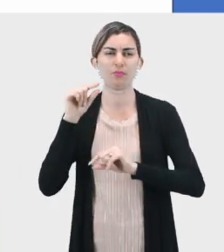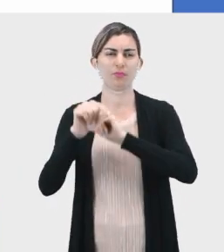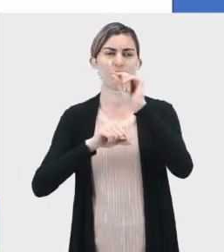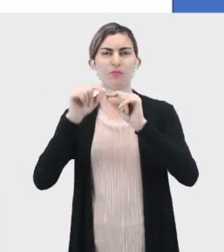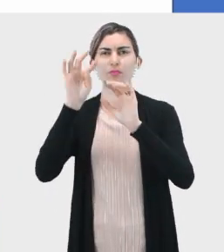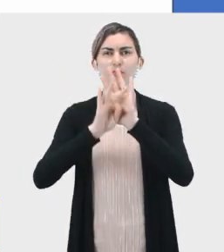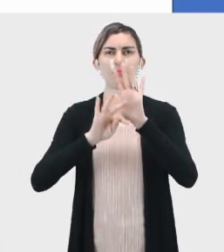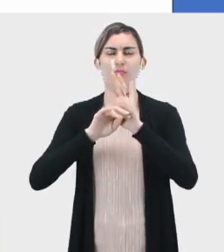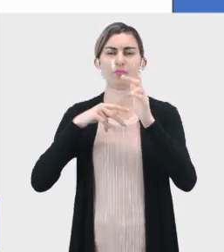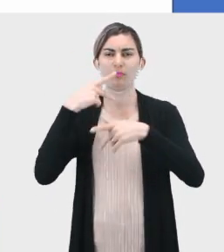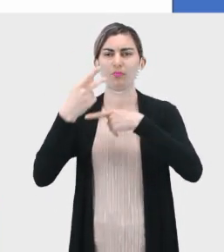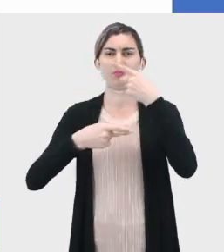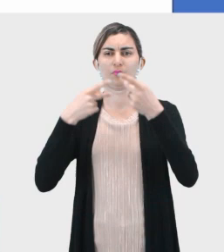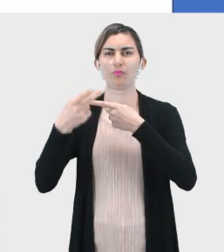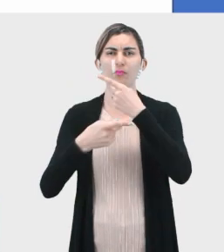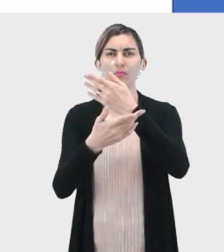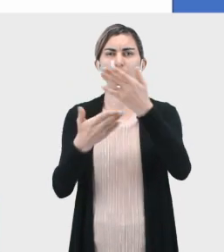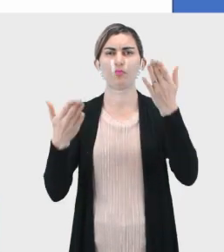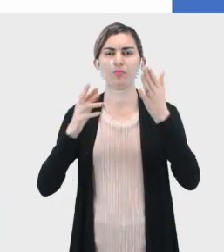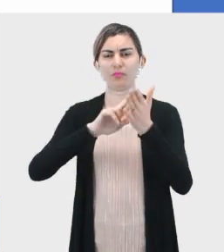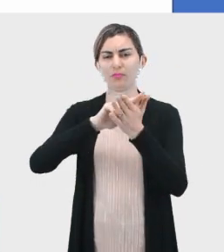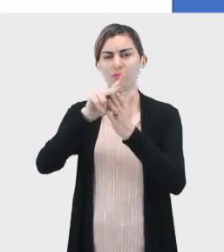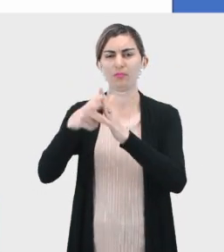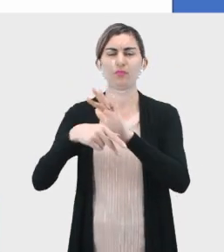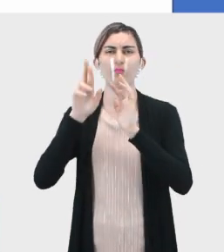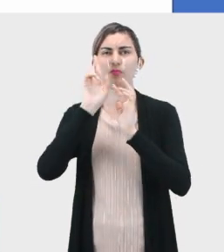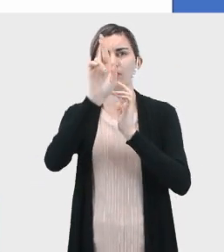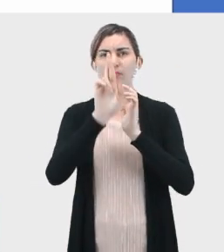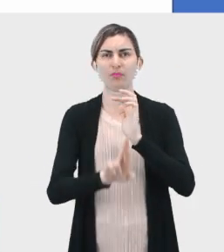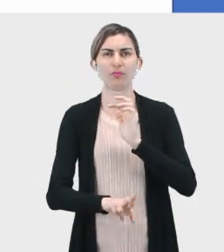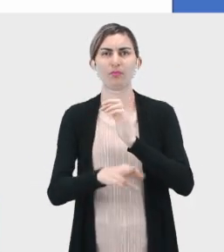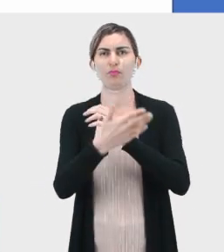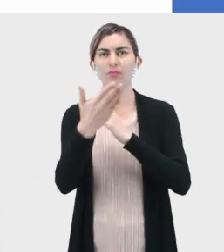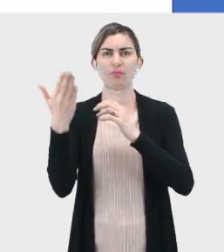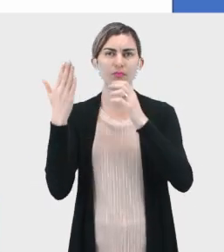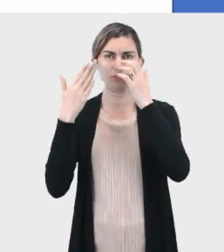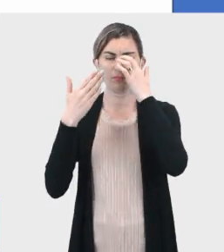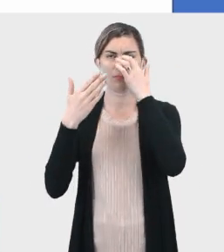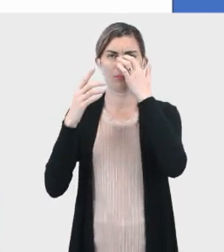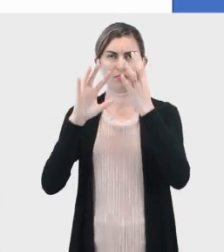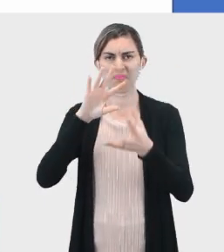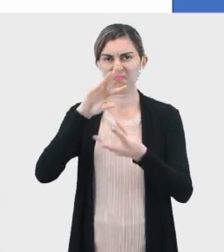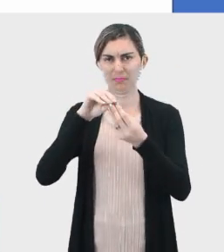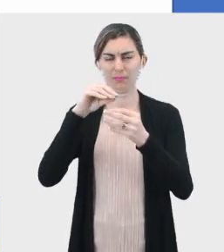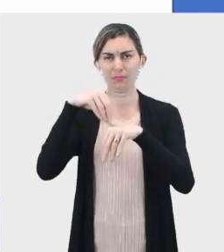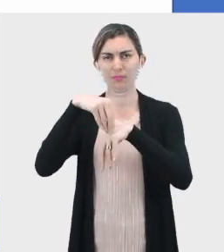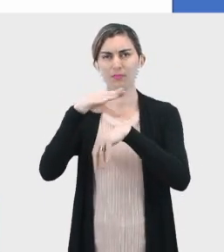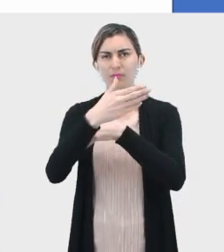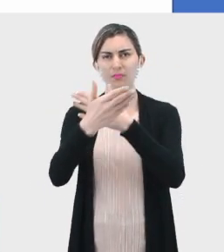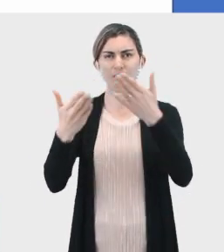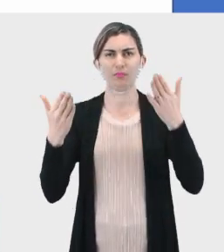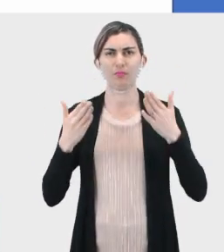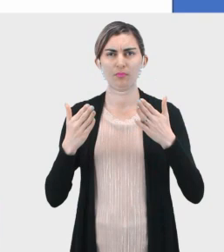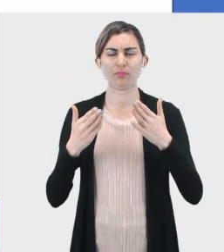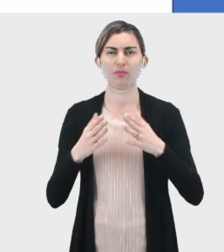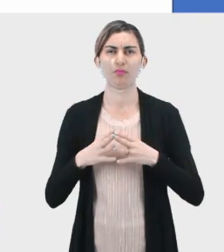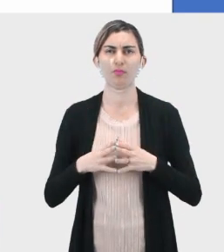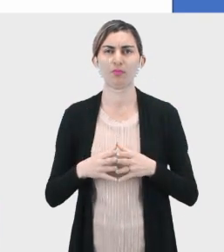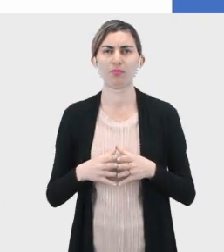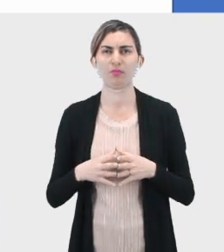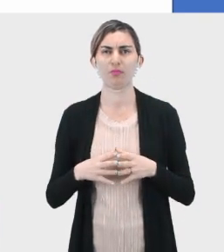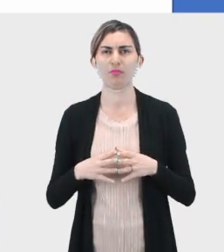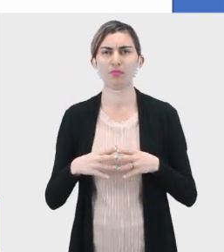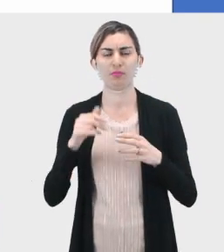o texto fala? Aí a gente tem várias respostas, mas em resumo, eu trago para vocês a phenomenal